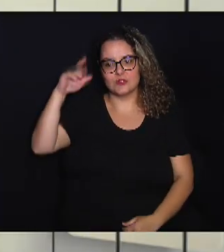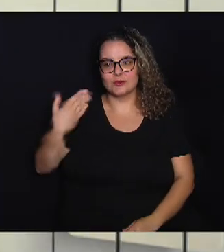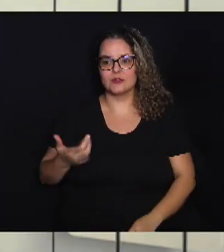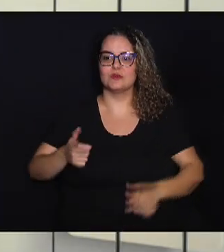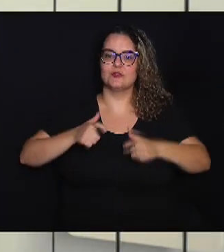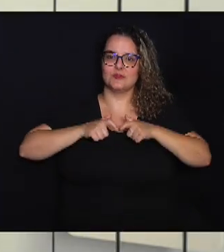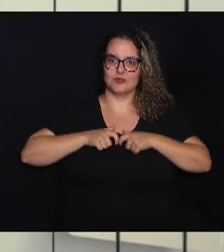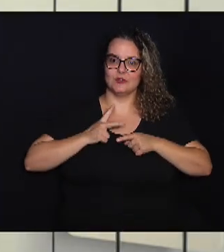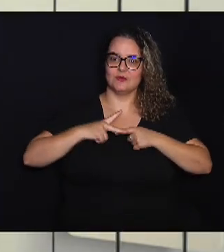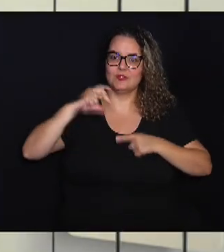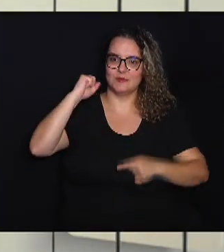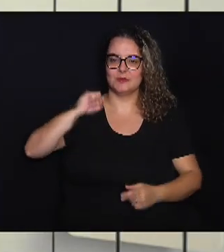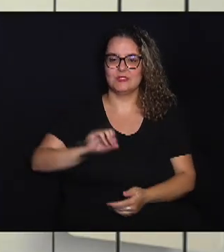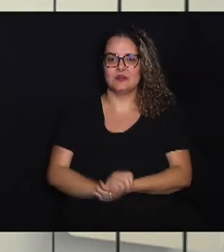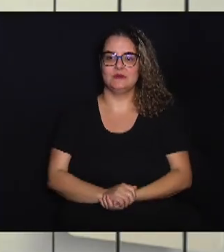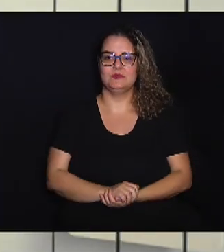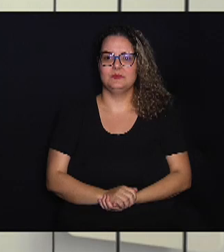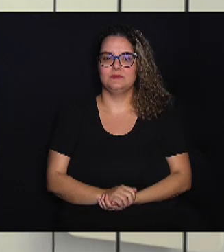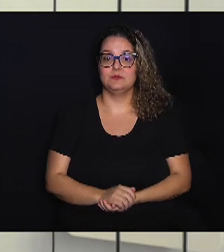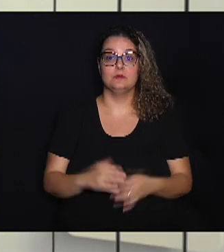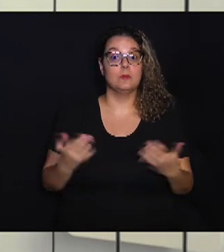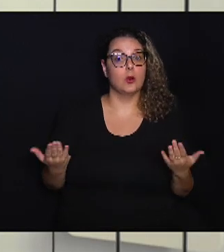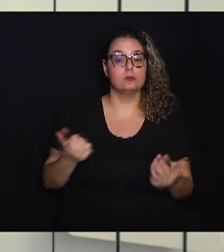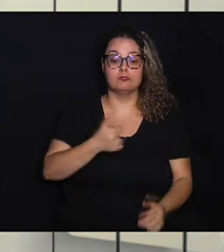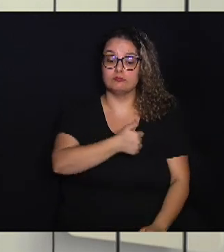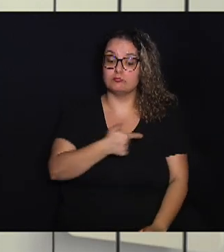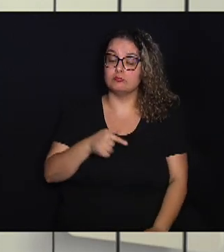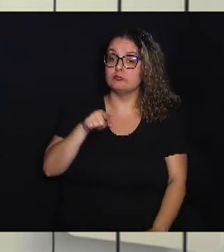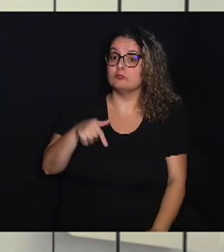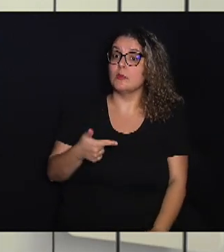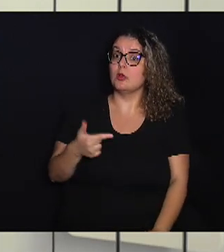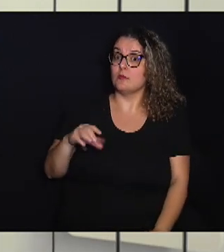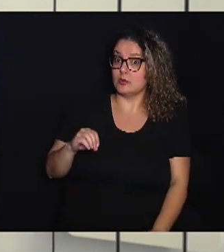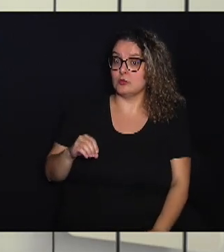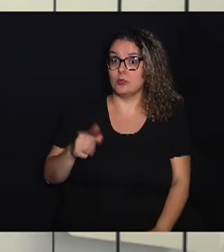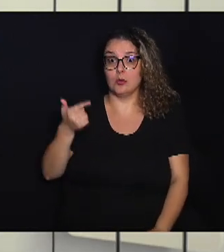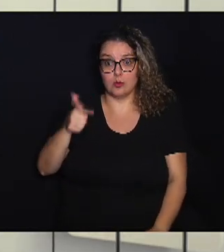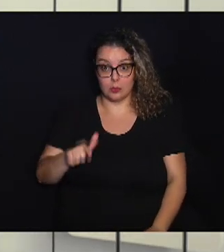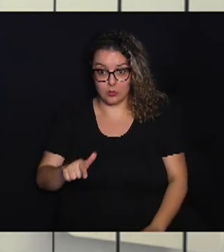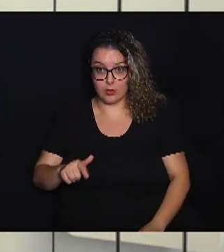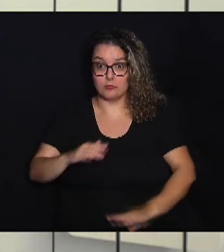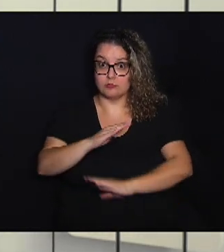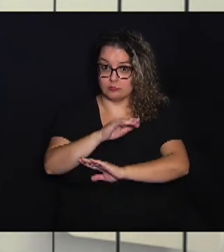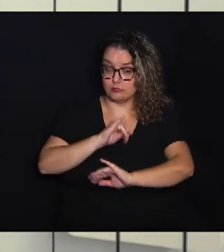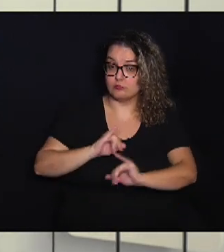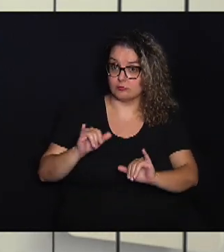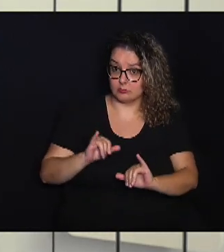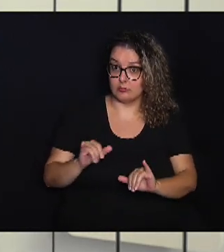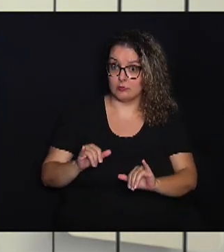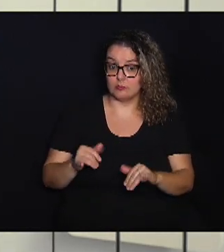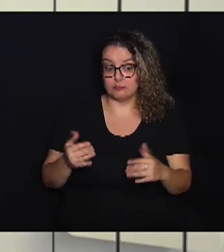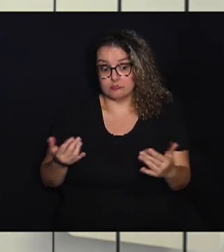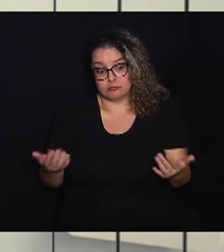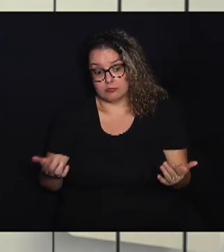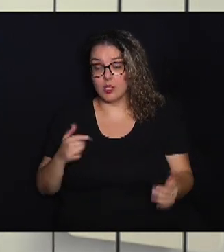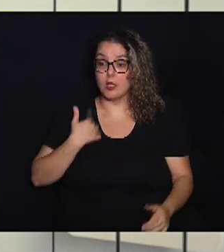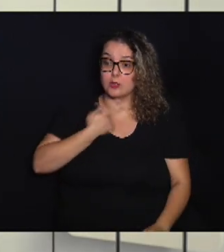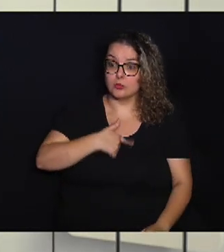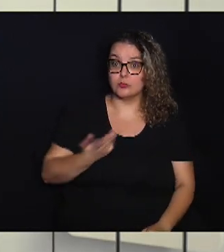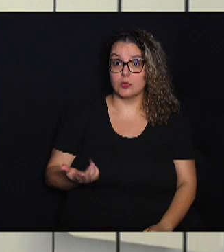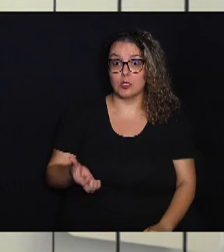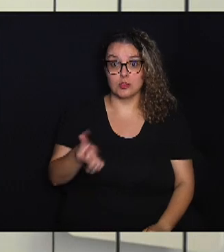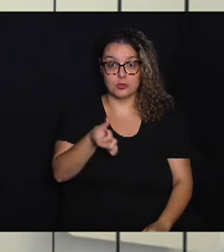medalhas conquistadas. Bom, meio-dia mais 20 minutos, a gente segue aqui com o Jornal Câmara Notícia, já que nós estamos no